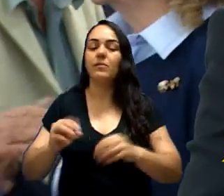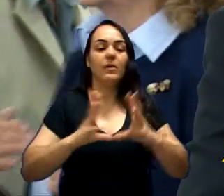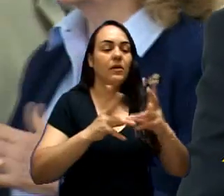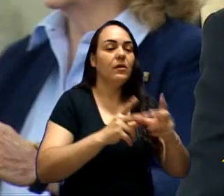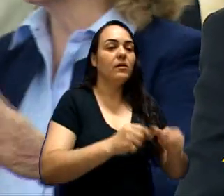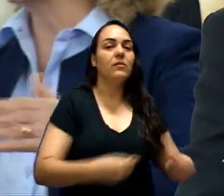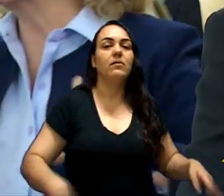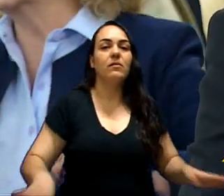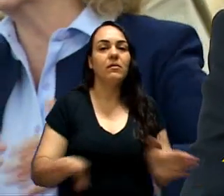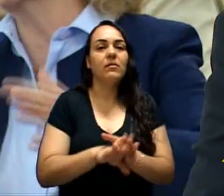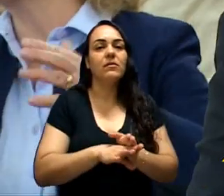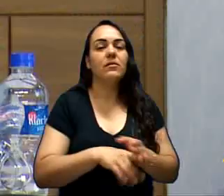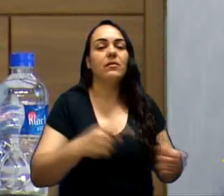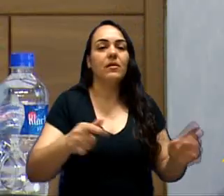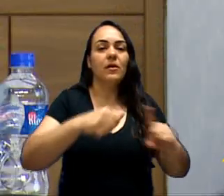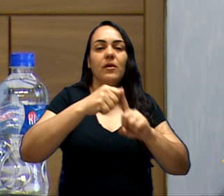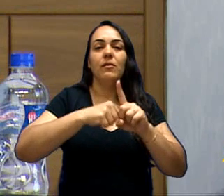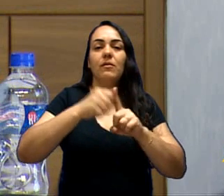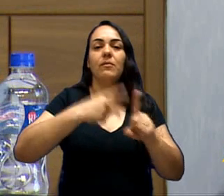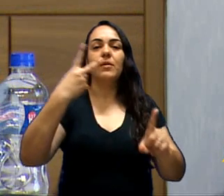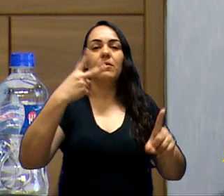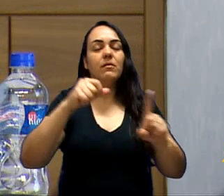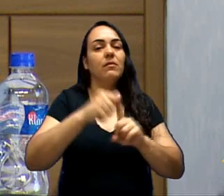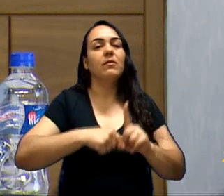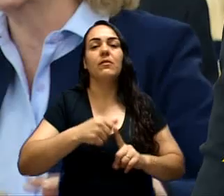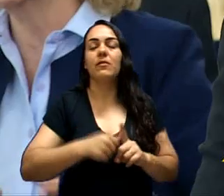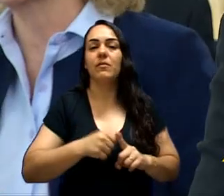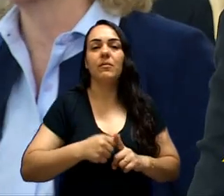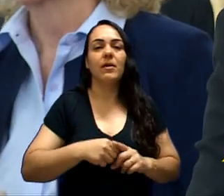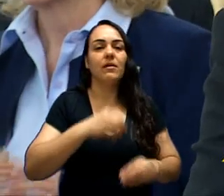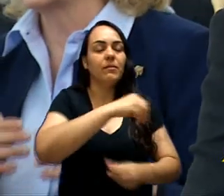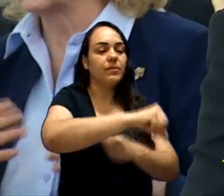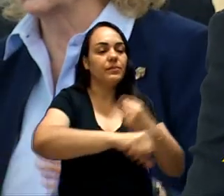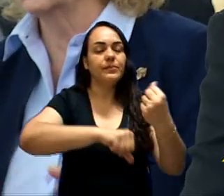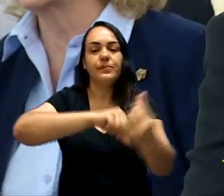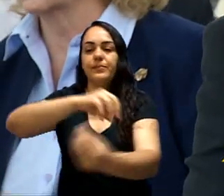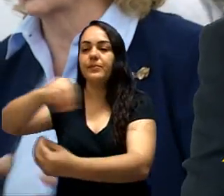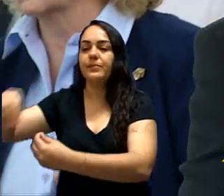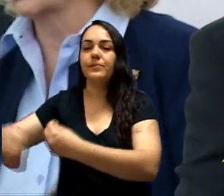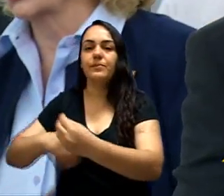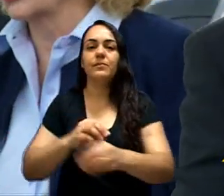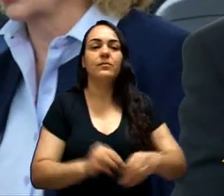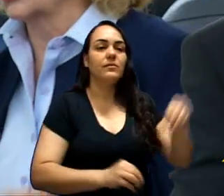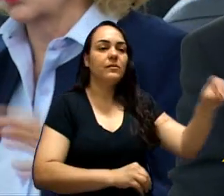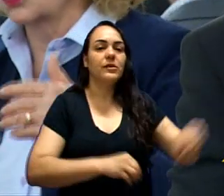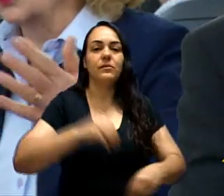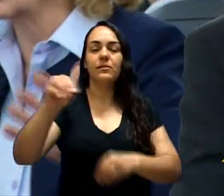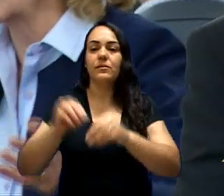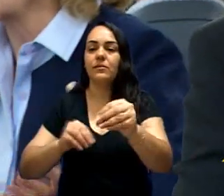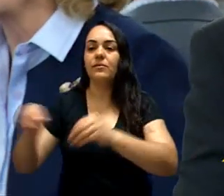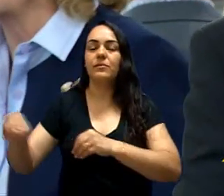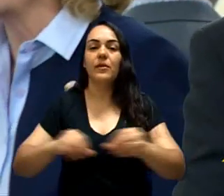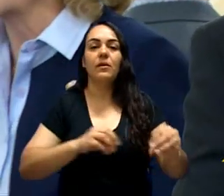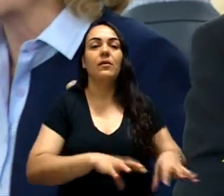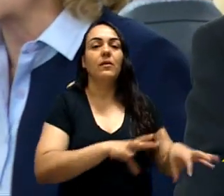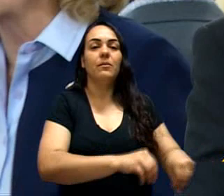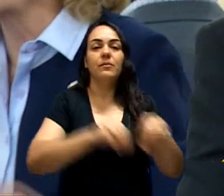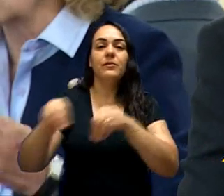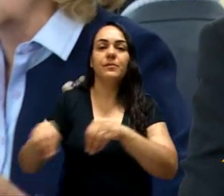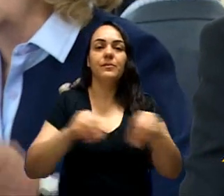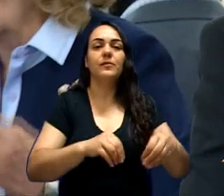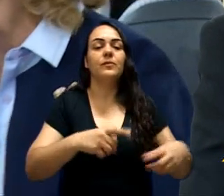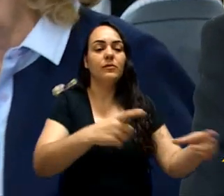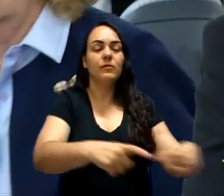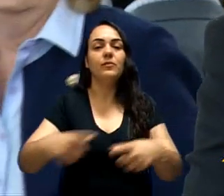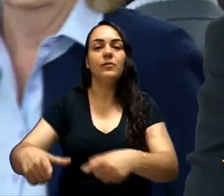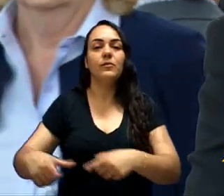casa, vai ficar um mês, dois meses rodando esse negócio aqui. O senhor me permite uma parte? Não, só, antes só terminar o meu raciocínio, e daí é claro que